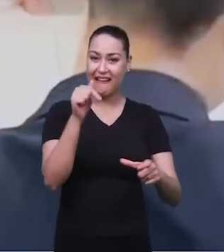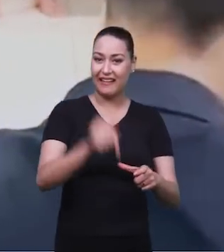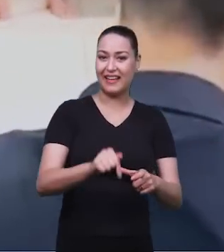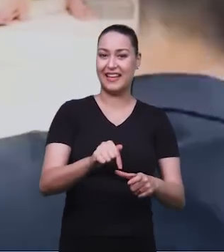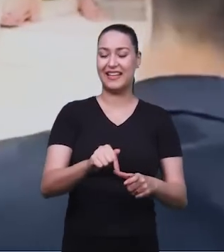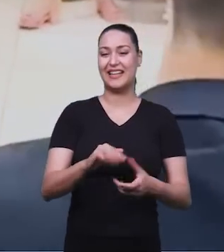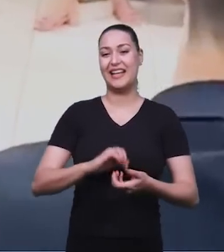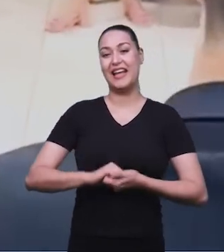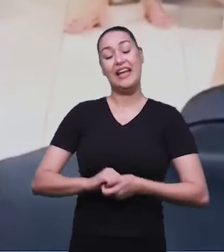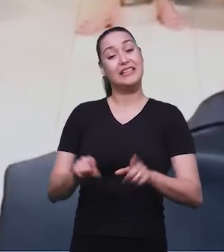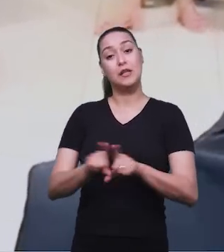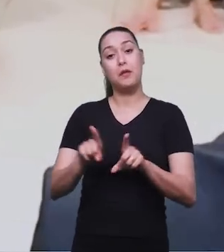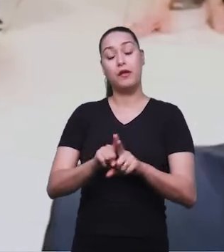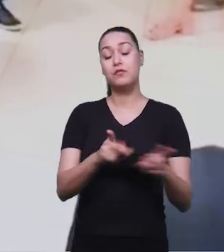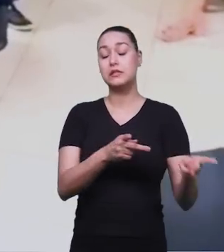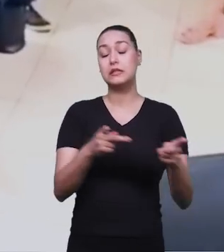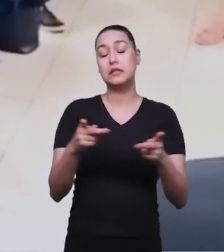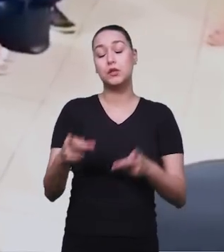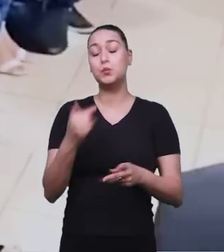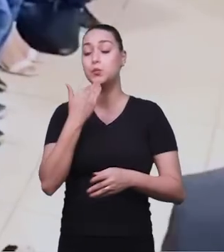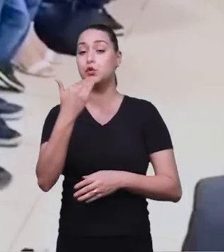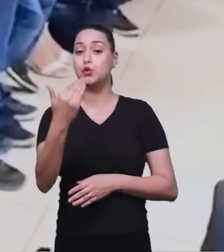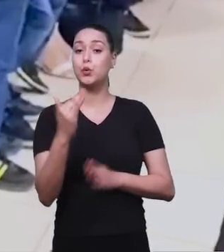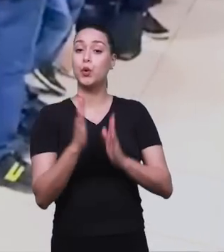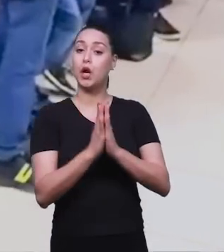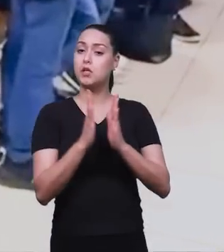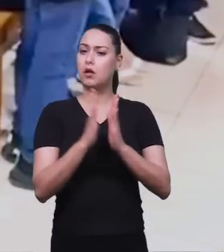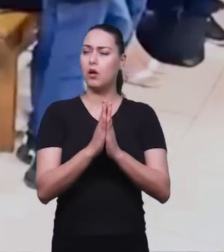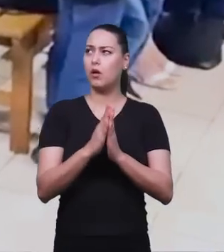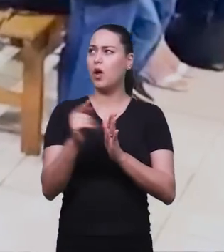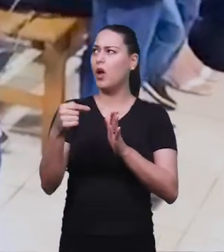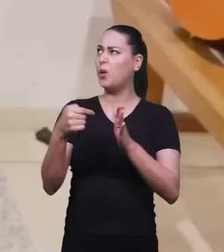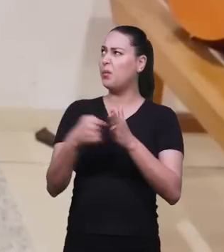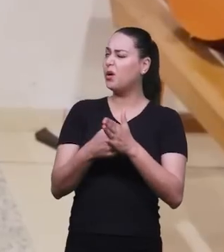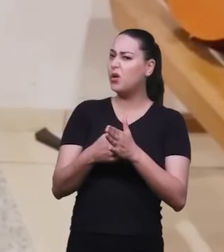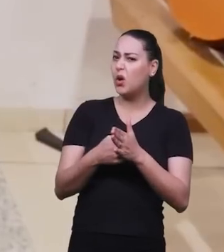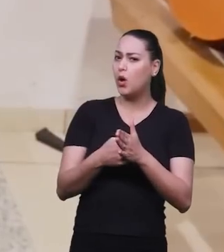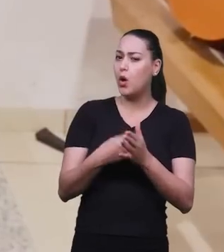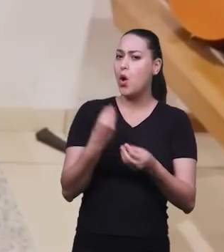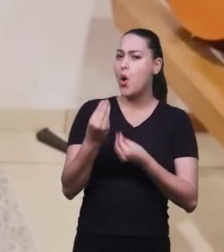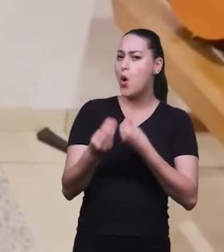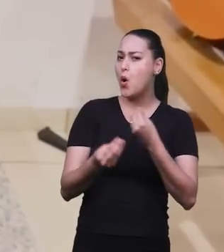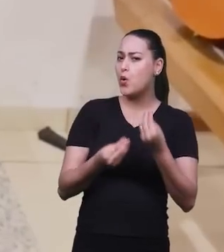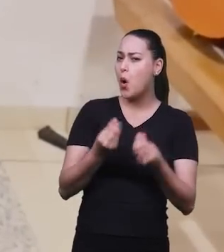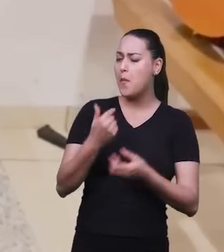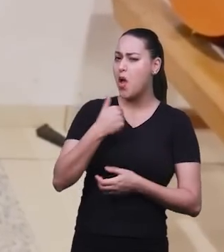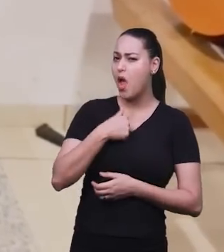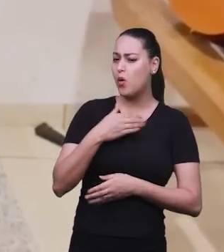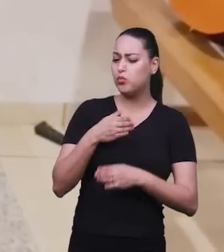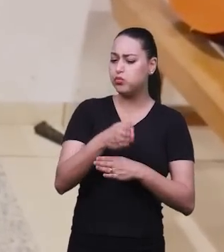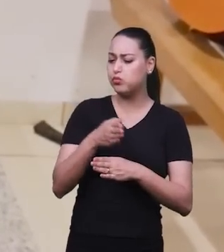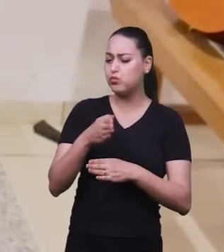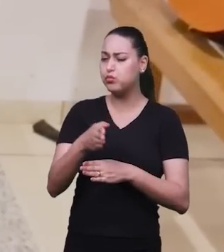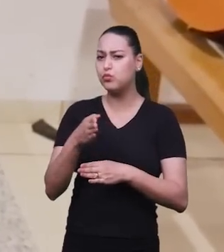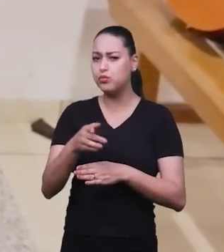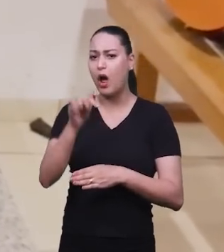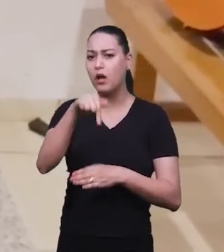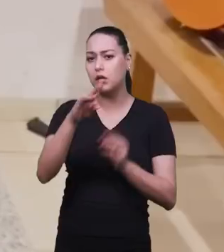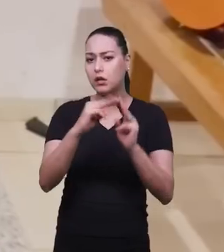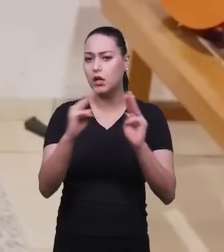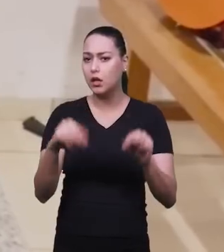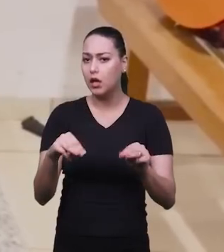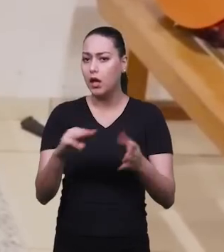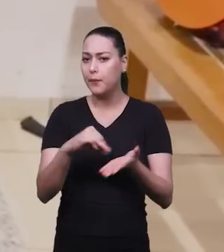pediu oração, e na hora que o irmão foi orar, ele perguntou: como é que eu faço para me congregar aqui? E o